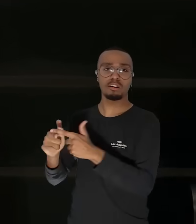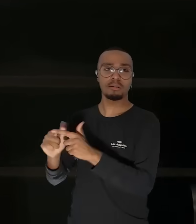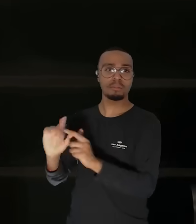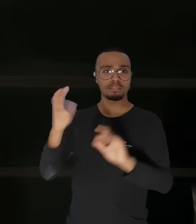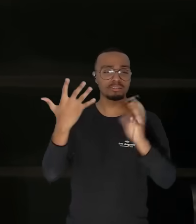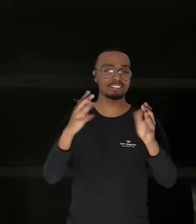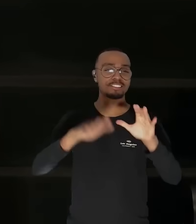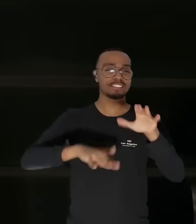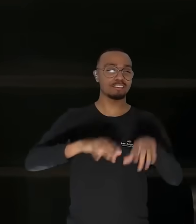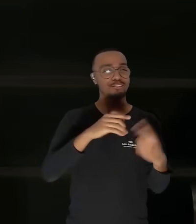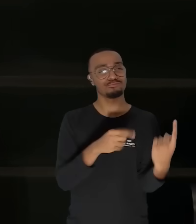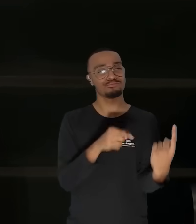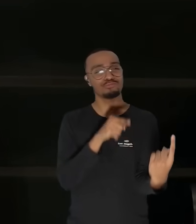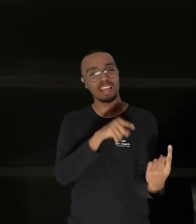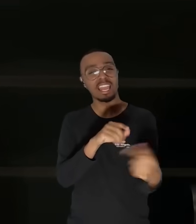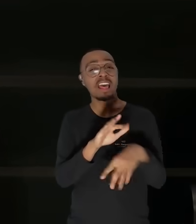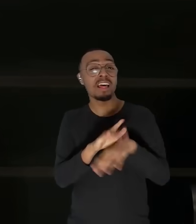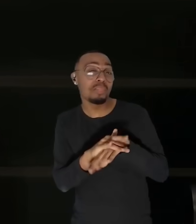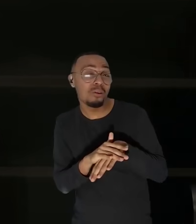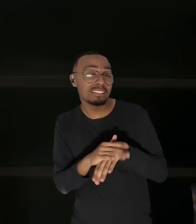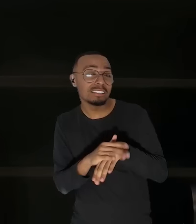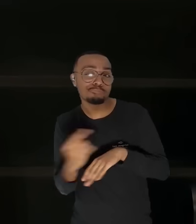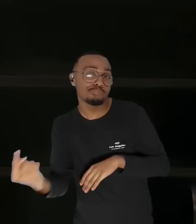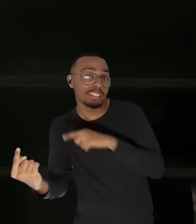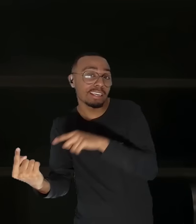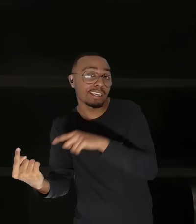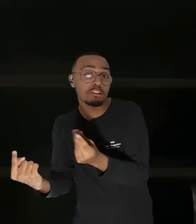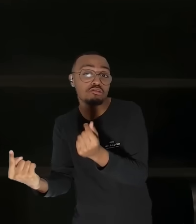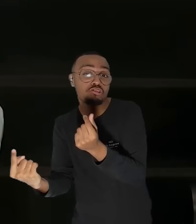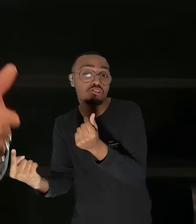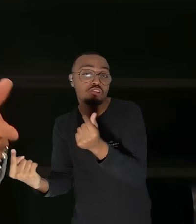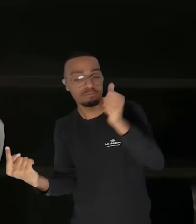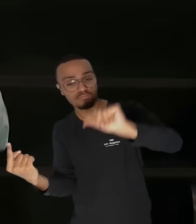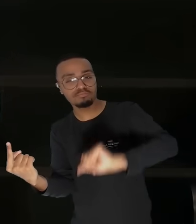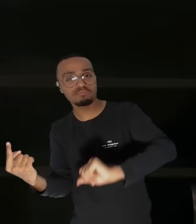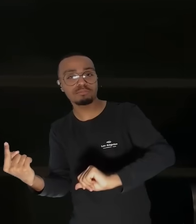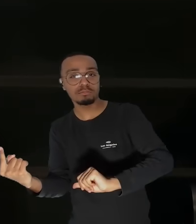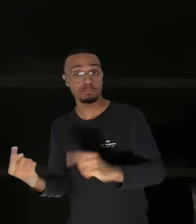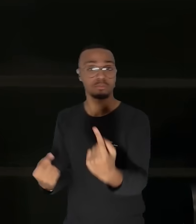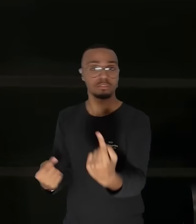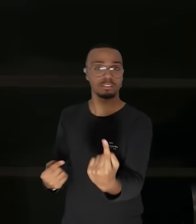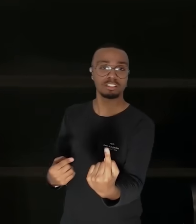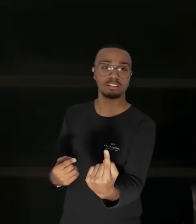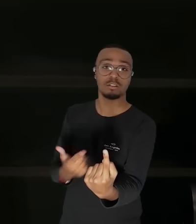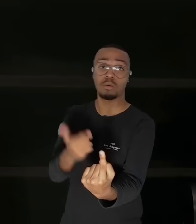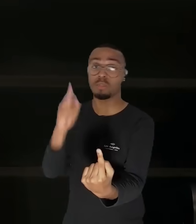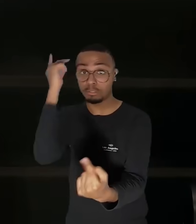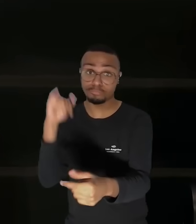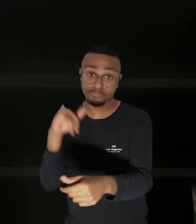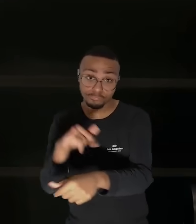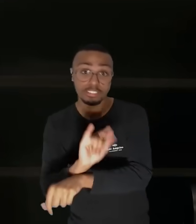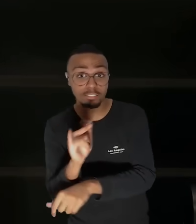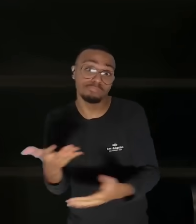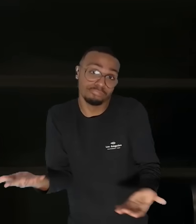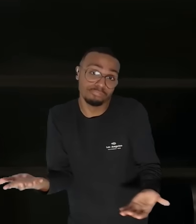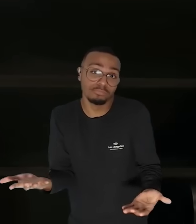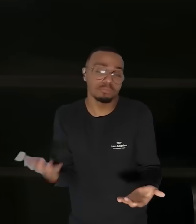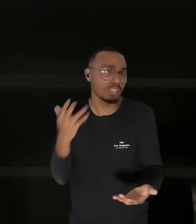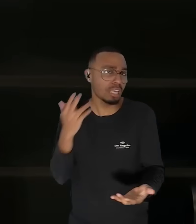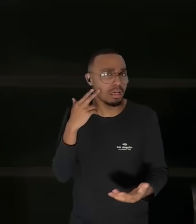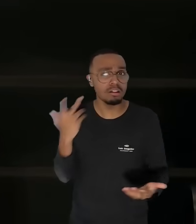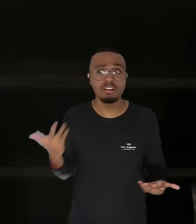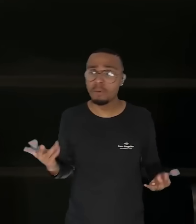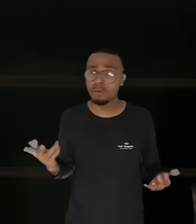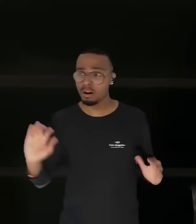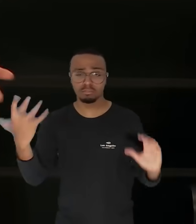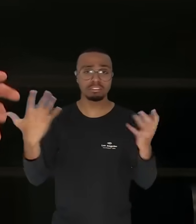doença, é uma crise, é uma traição, é uma palavra que nos magoou, é um lugar que nós achávamos que era